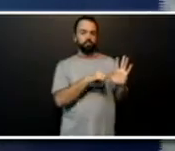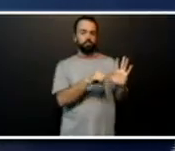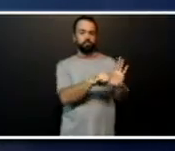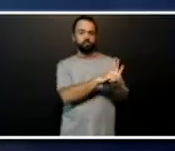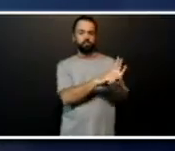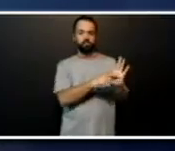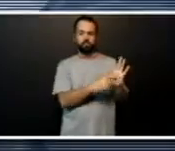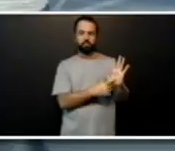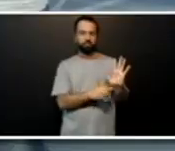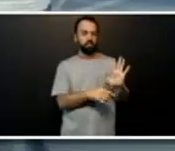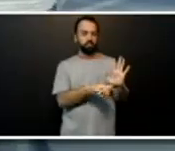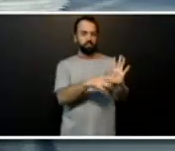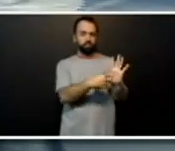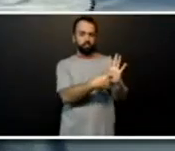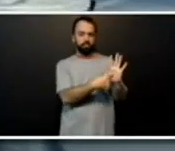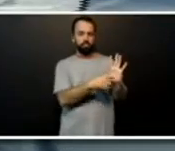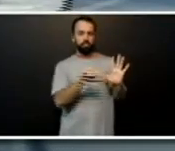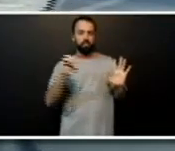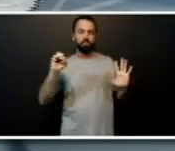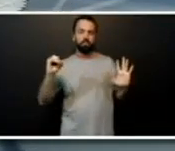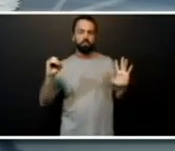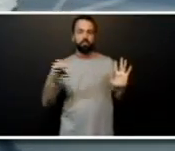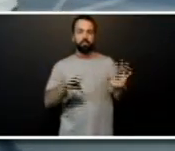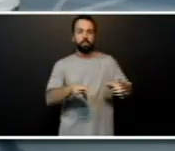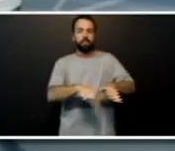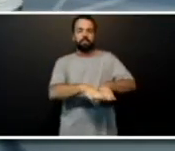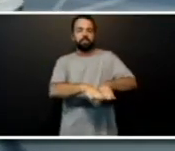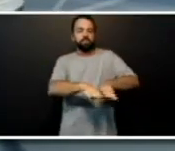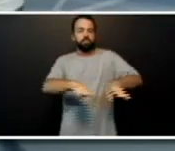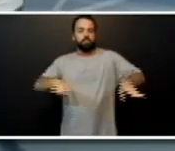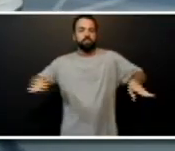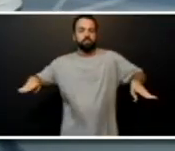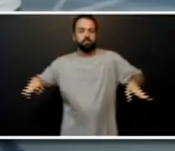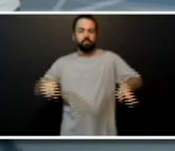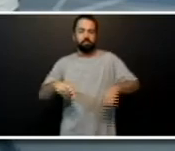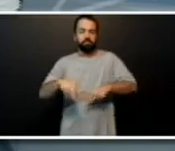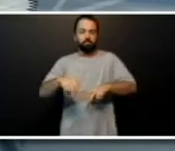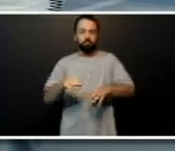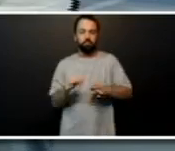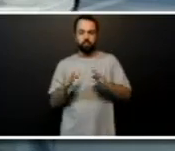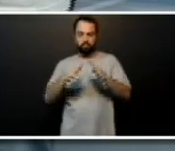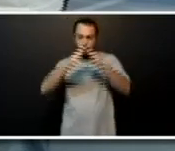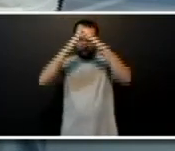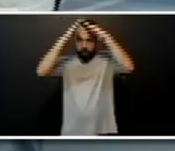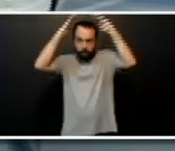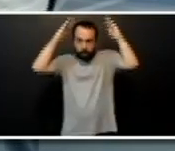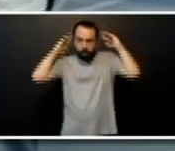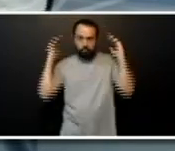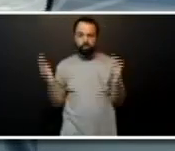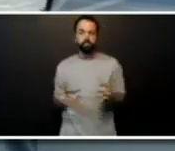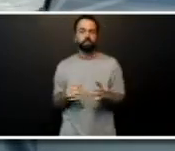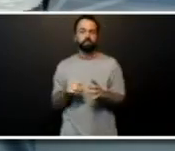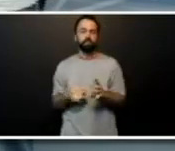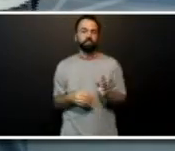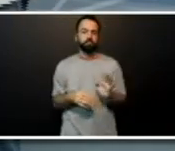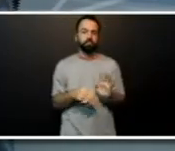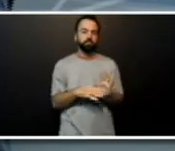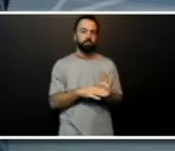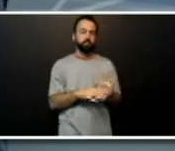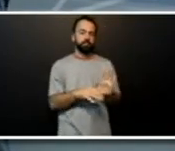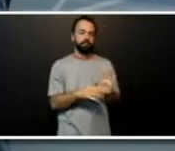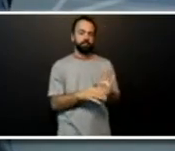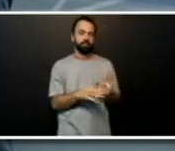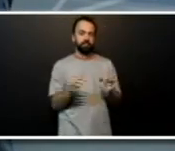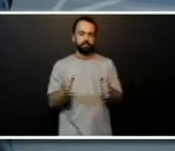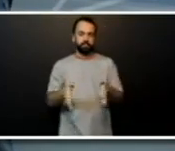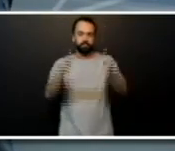0, é o térreo, é onde eu chego, para onde eu entro. Todo andar